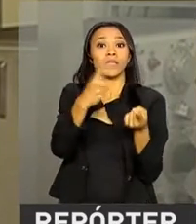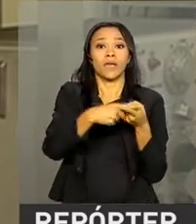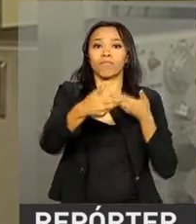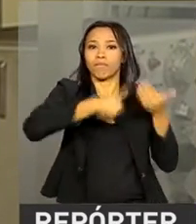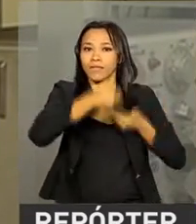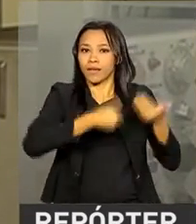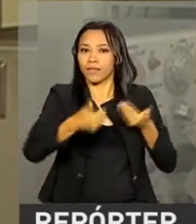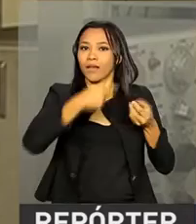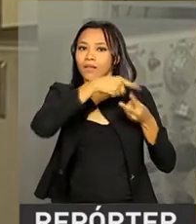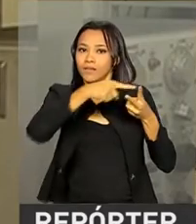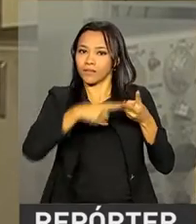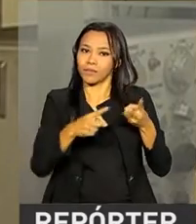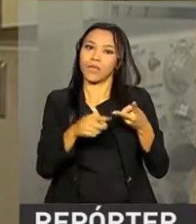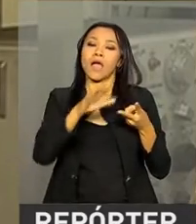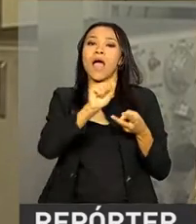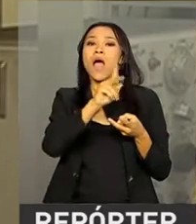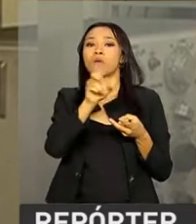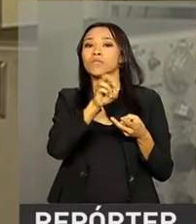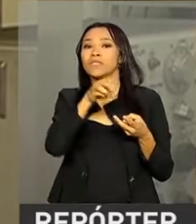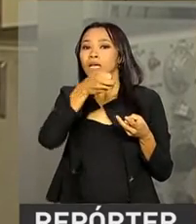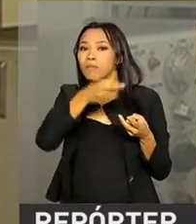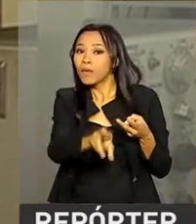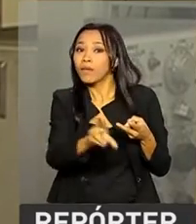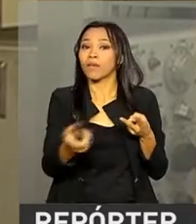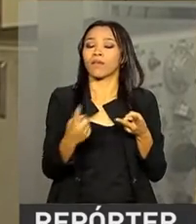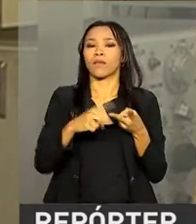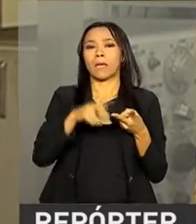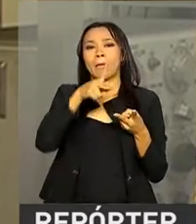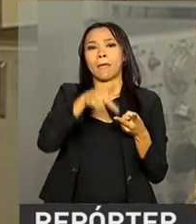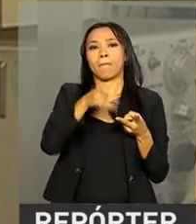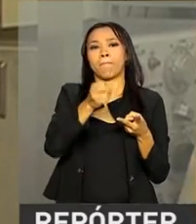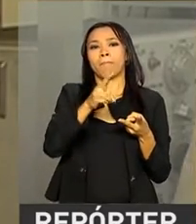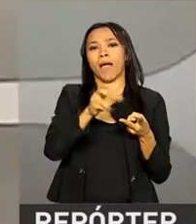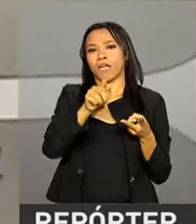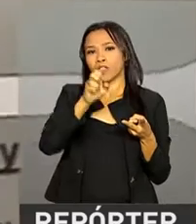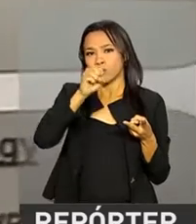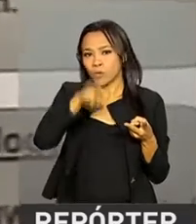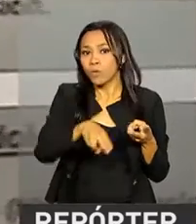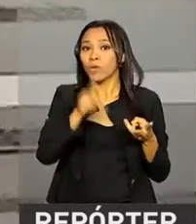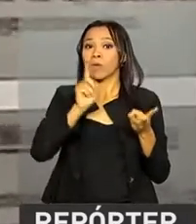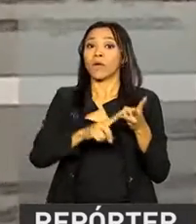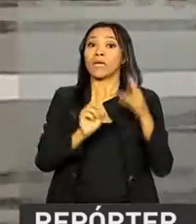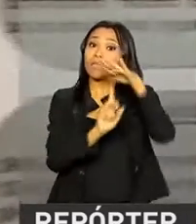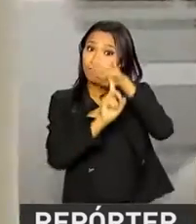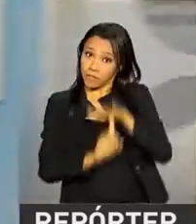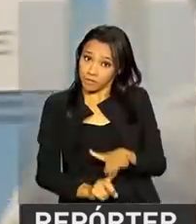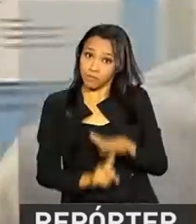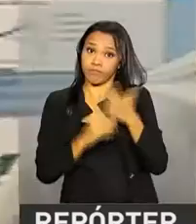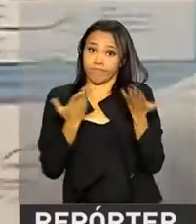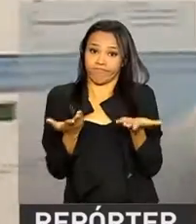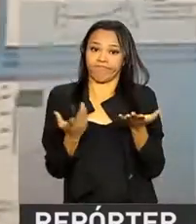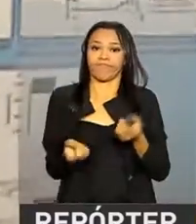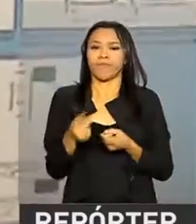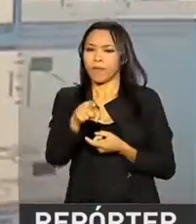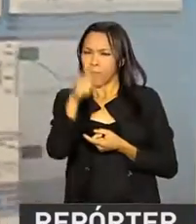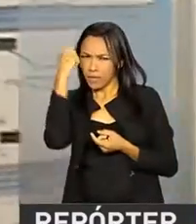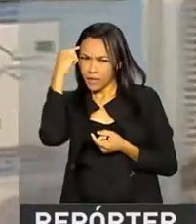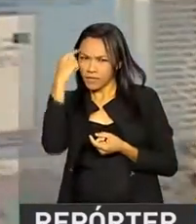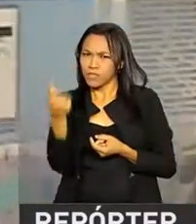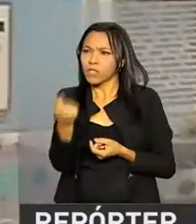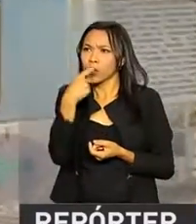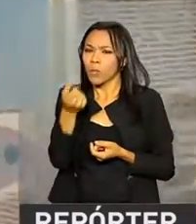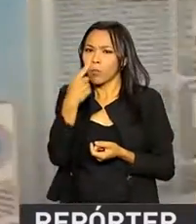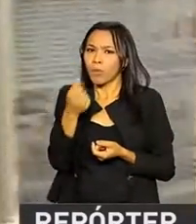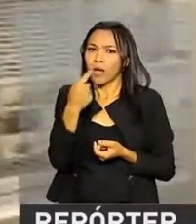tratar essas doenças como por exemplo o mal de alzheimer depressão imagine que você precisa tomar anti hipertensivo